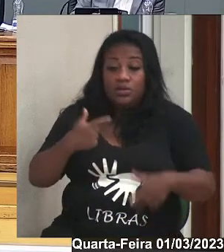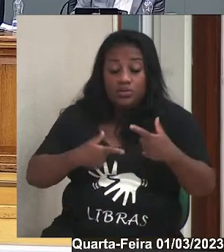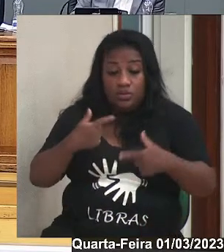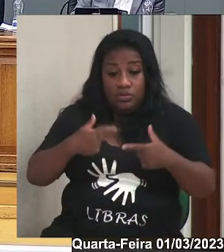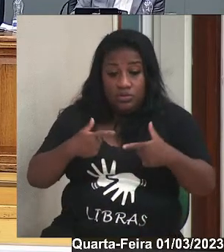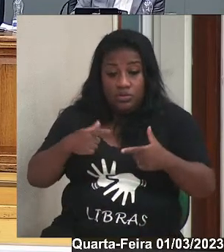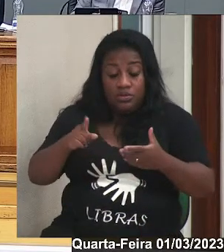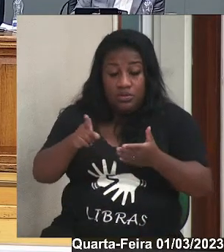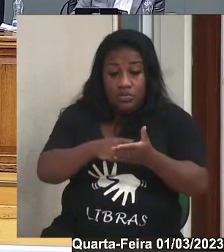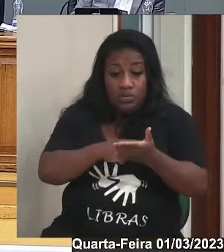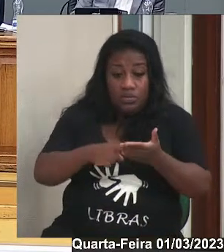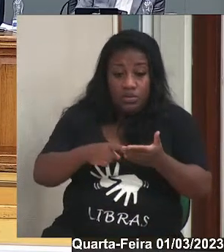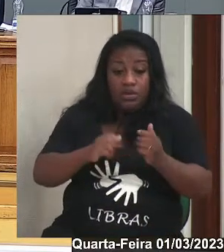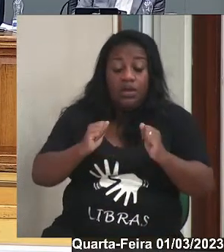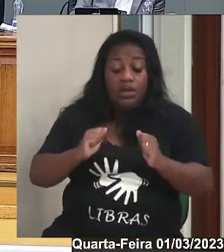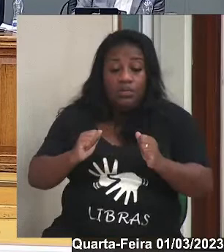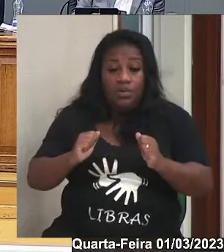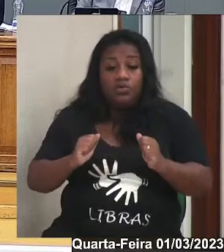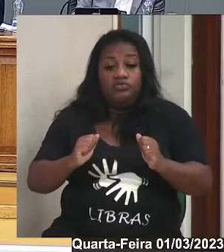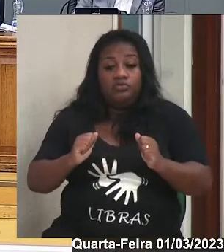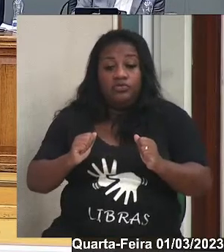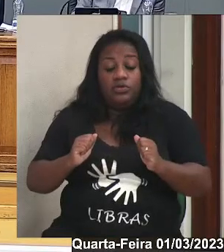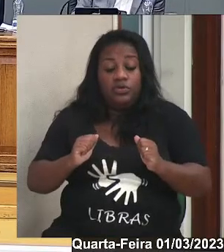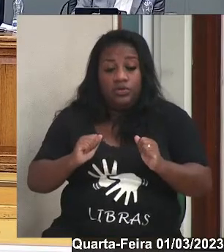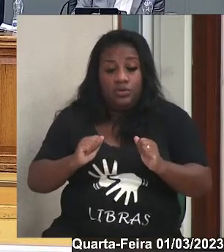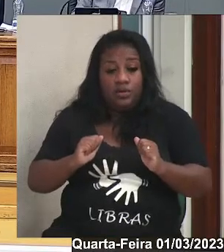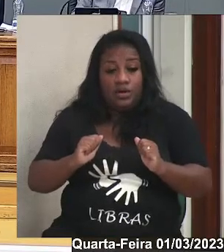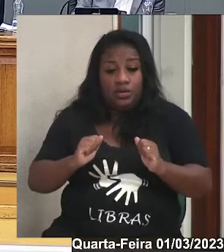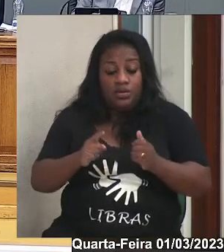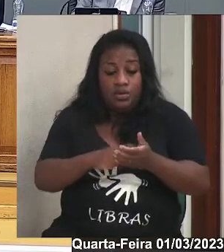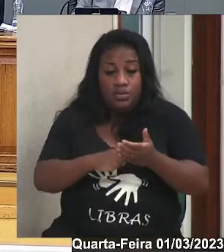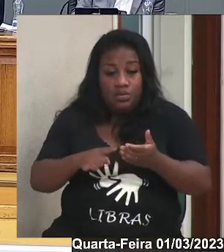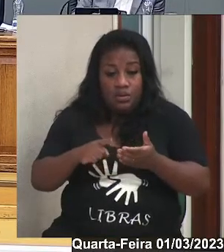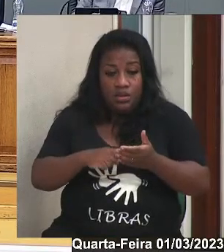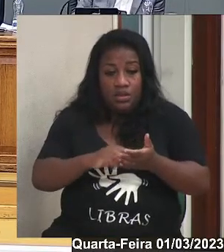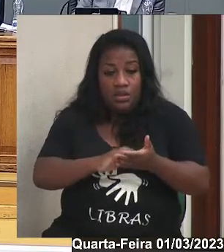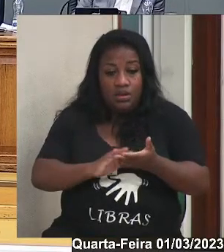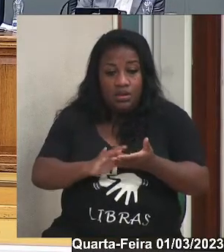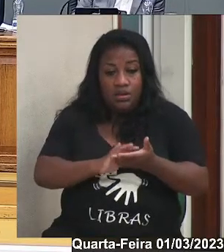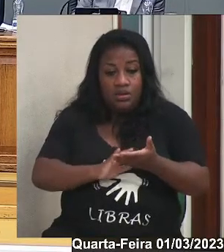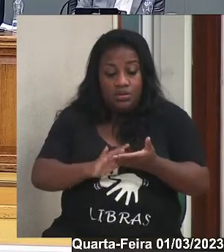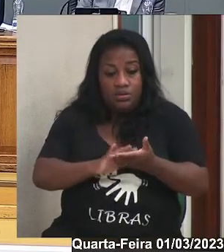Não havendo discussão, vai à votação. Os vereadores podem computar o voto de forma eletrônica.